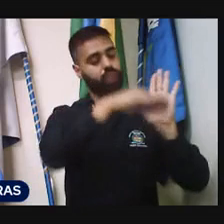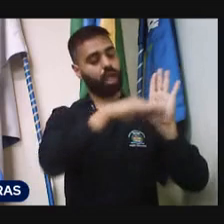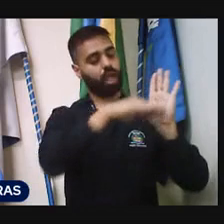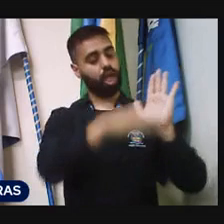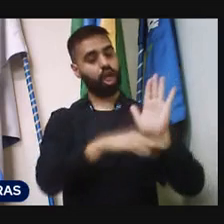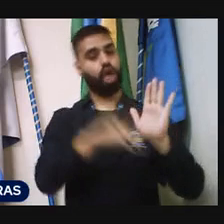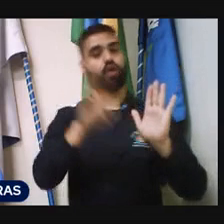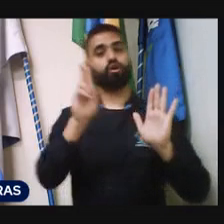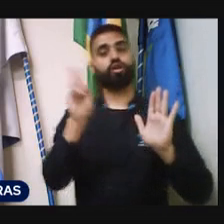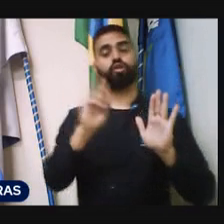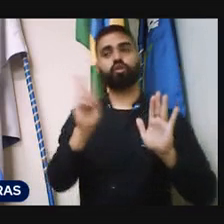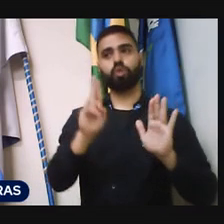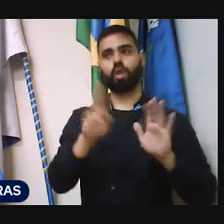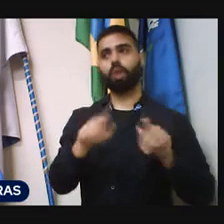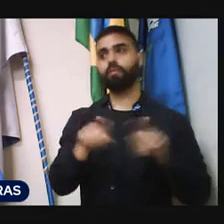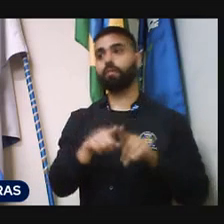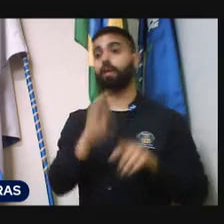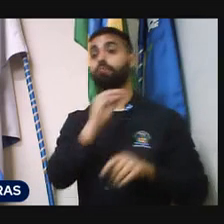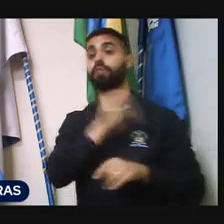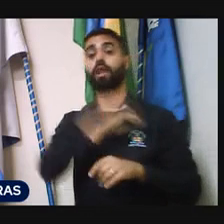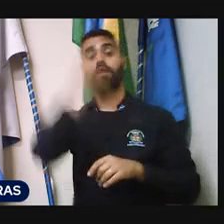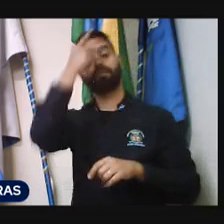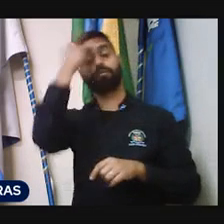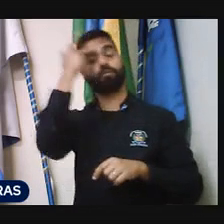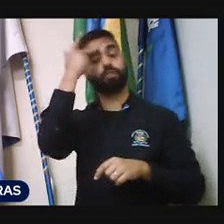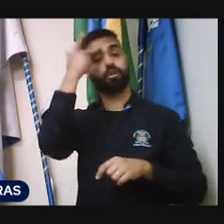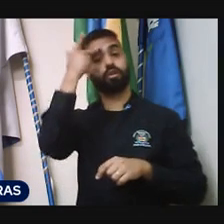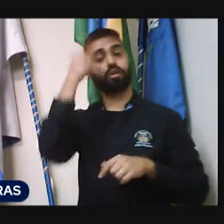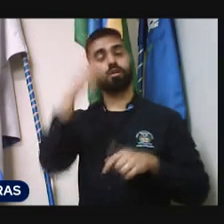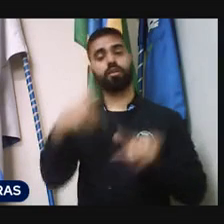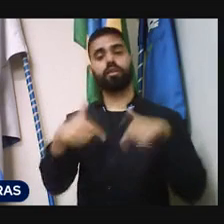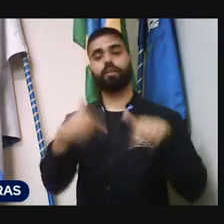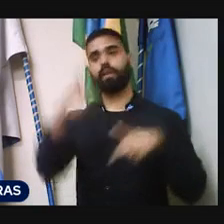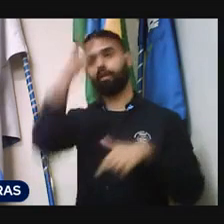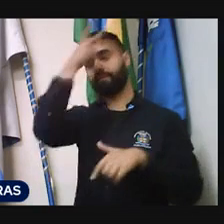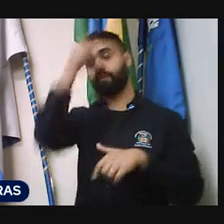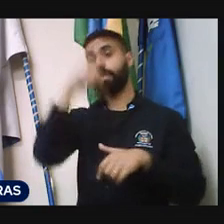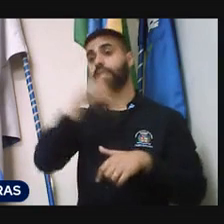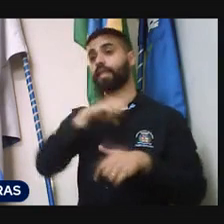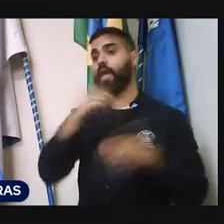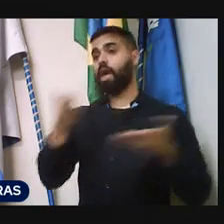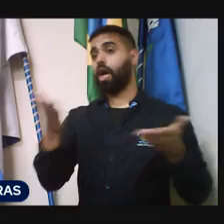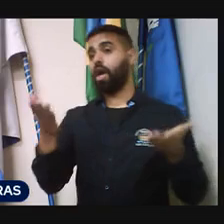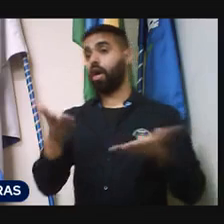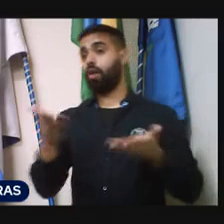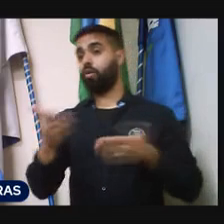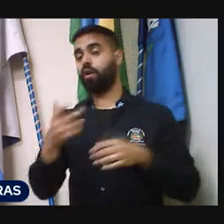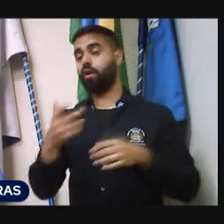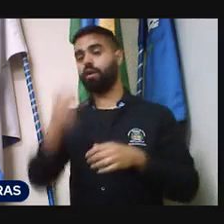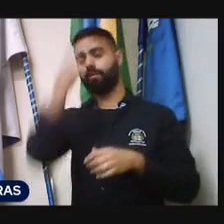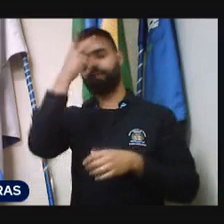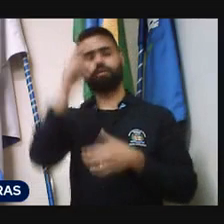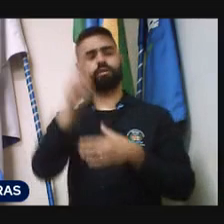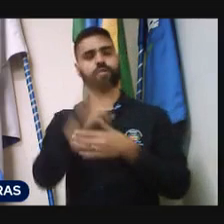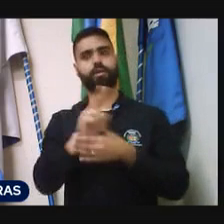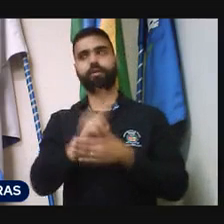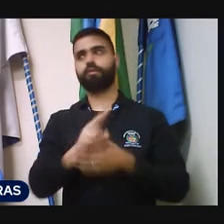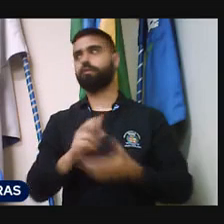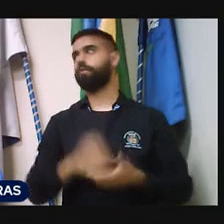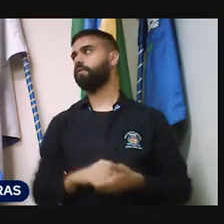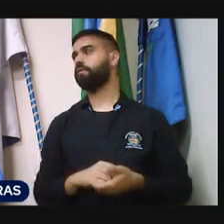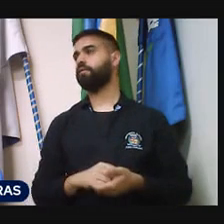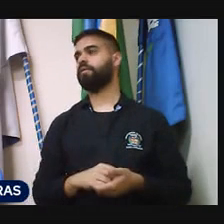cargo portaria admiração de todos os cargos comissionados e funções gratificadas existentes atualmente na prefeitura municipal de